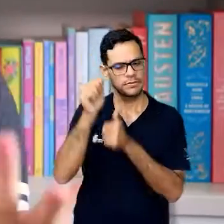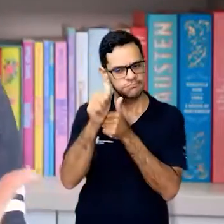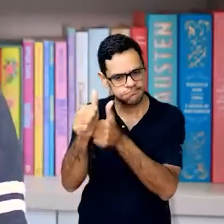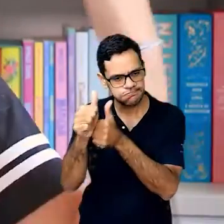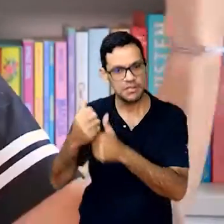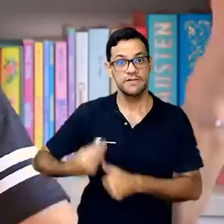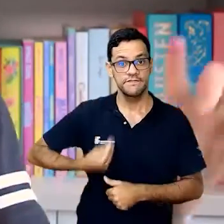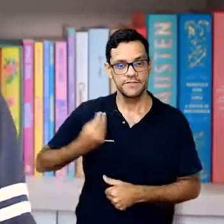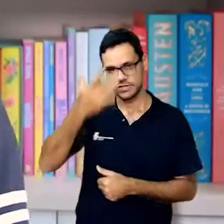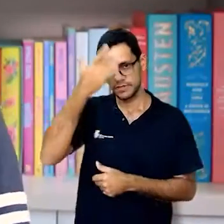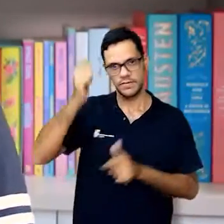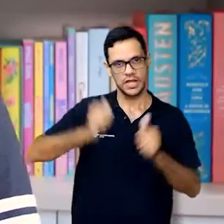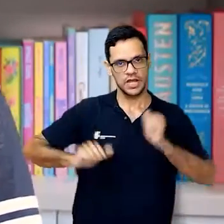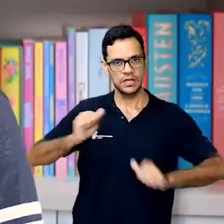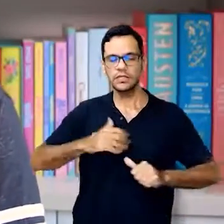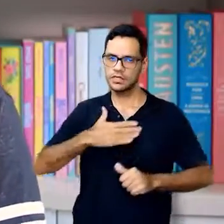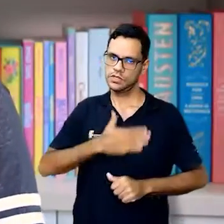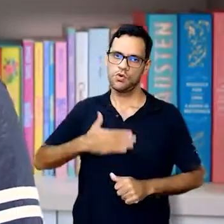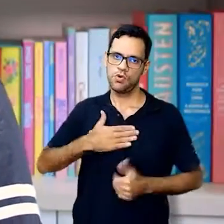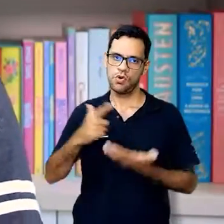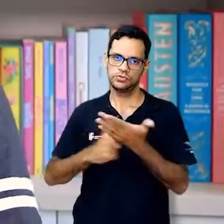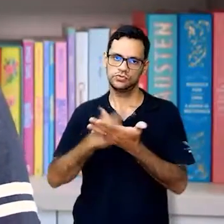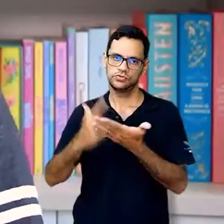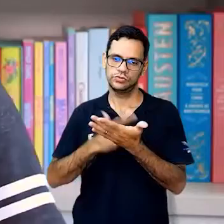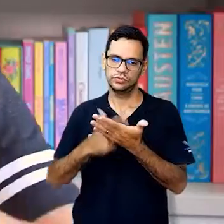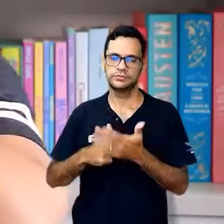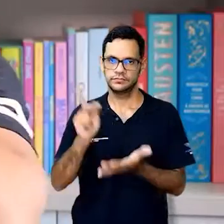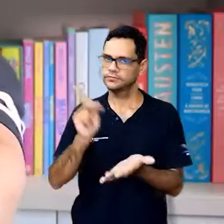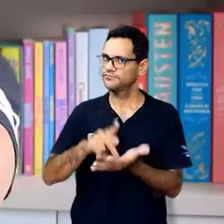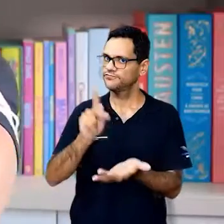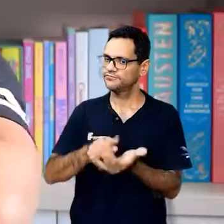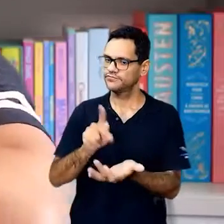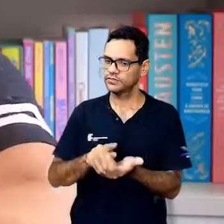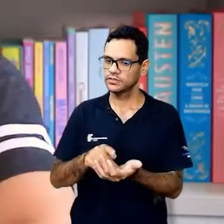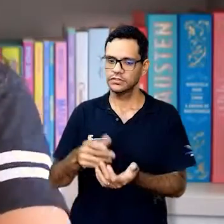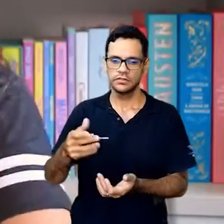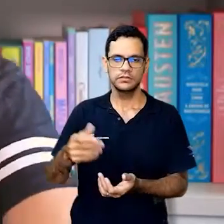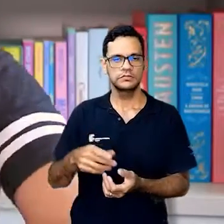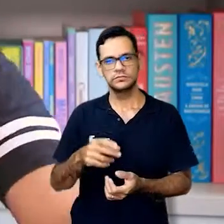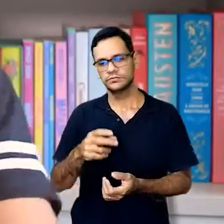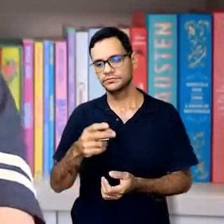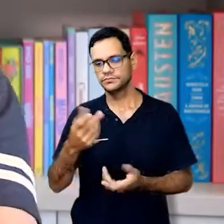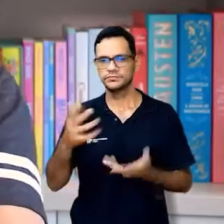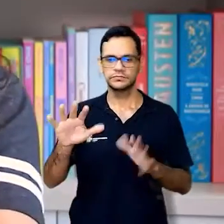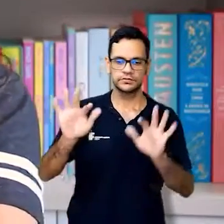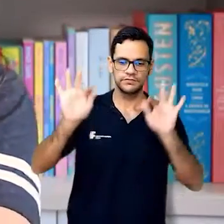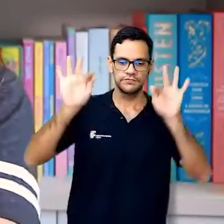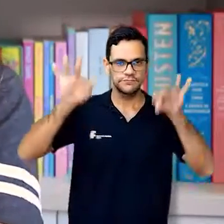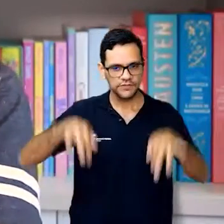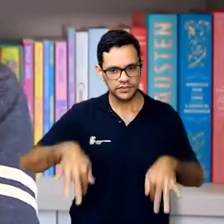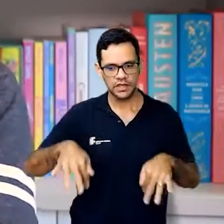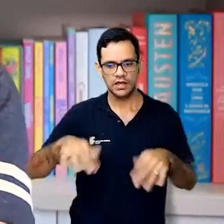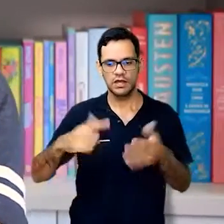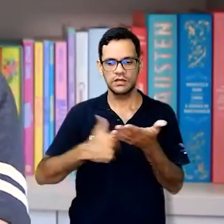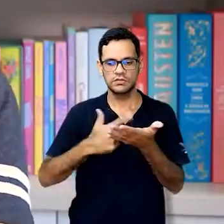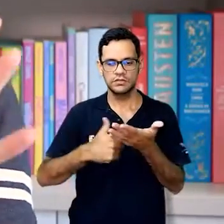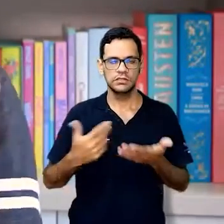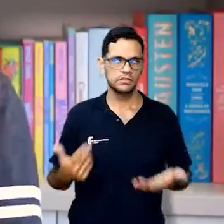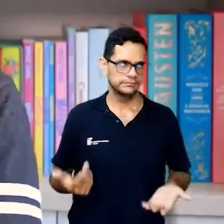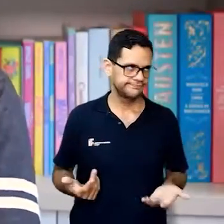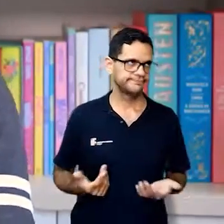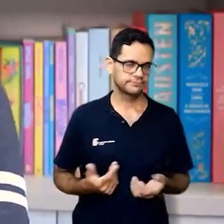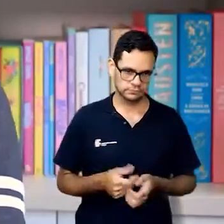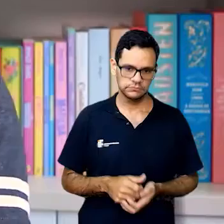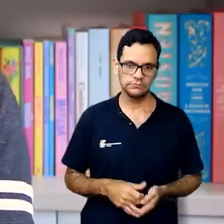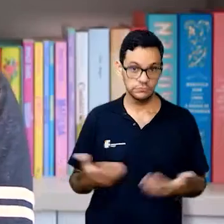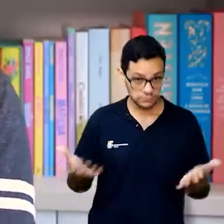livro é justamente você acompanhar a vida desse personagem, e eu gosto muito desse livro. Eu, assim, confesso que lá nos 2/3, lá no final do livro,